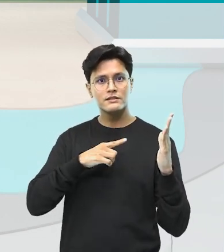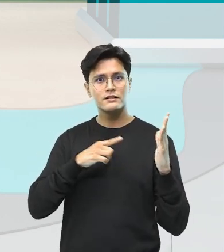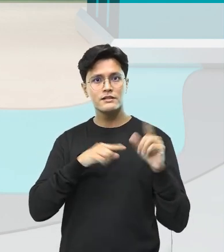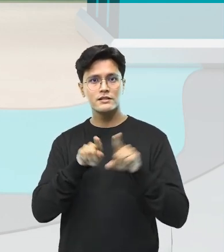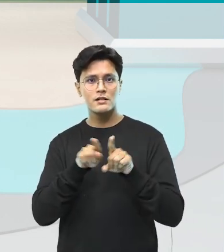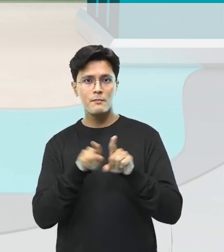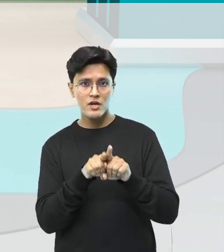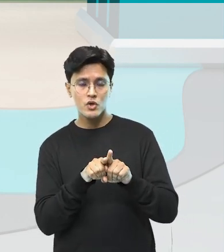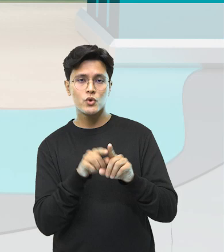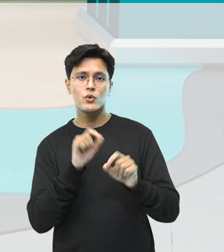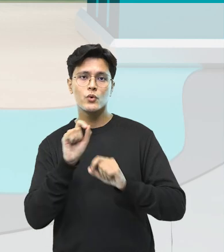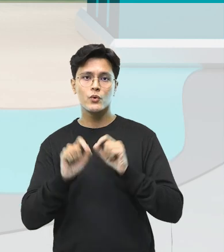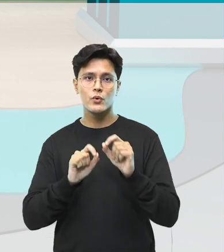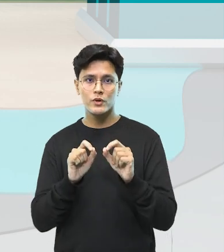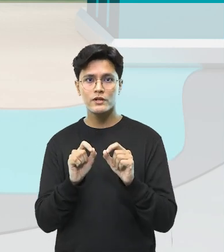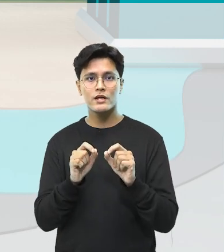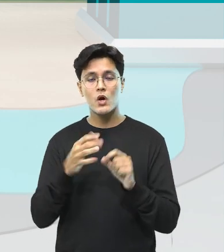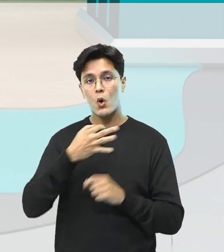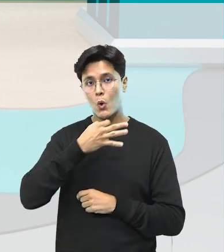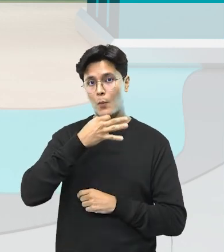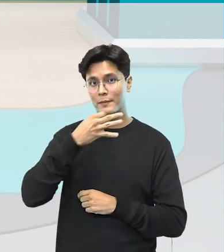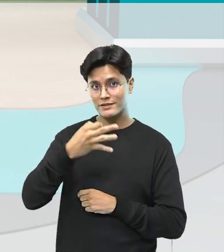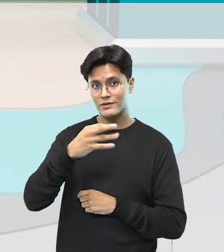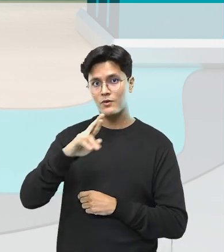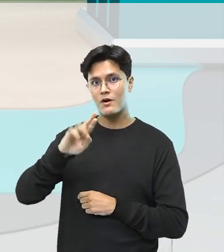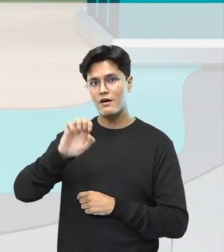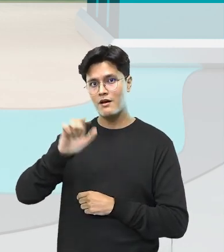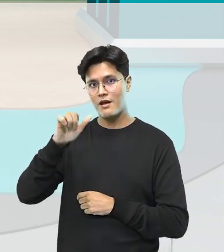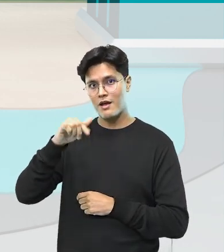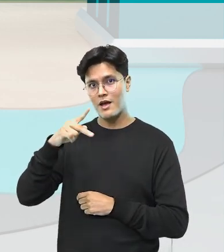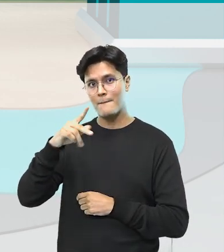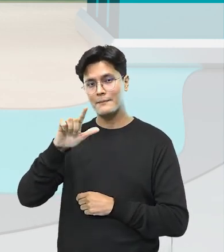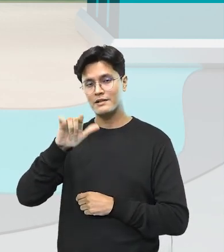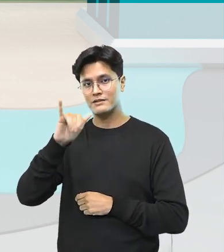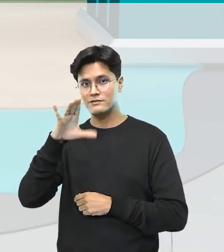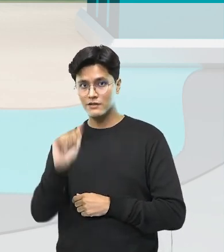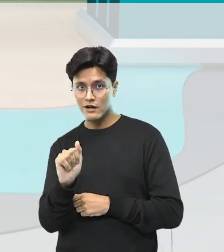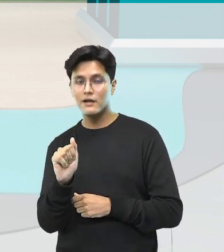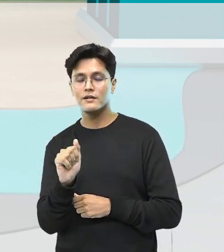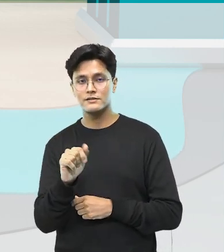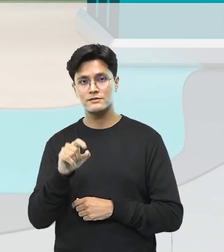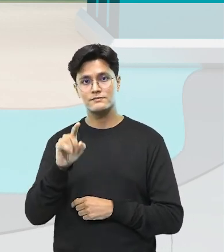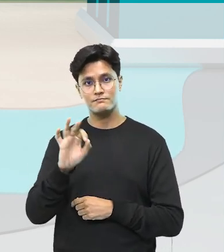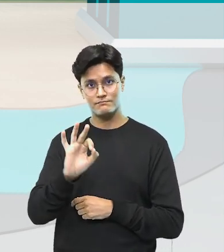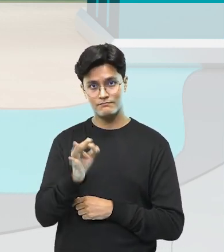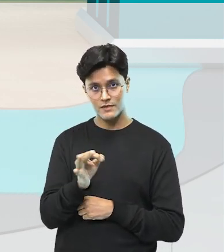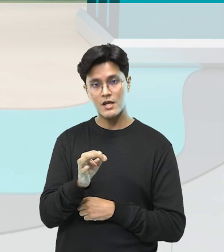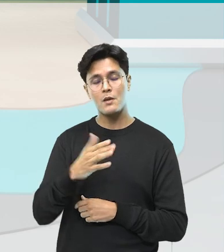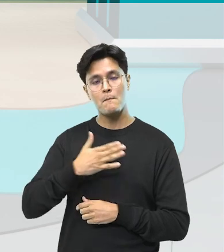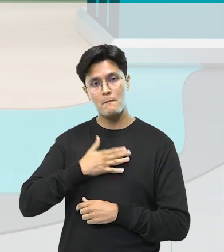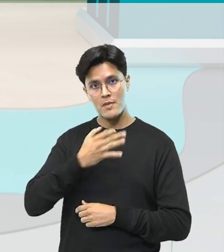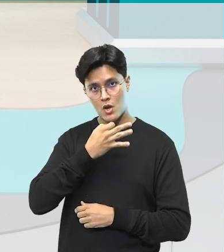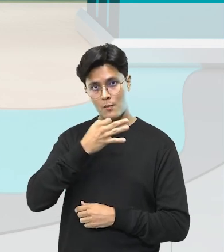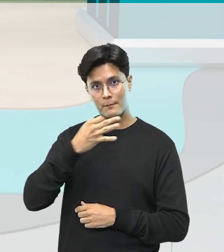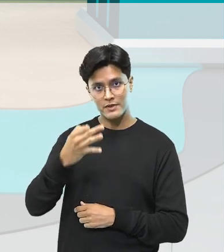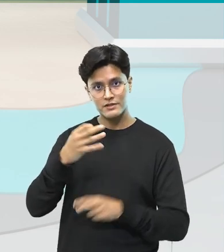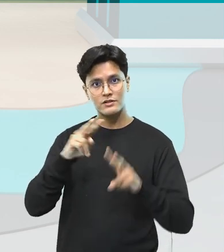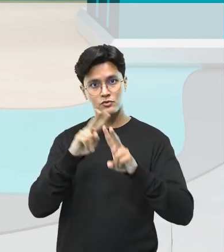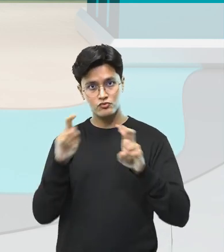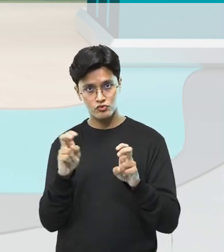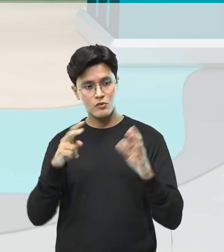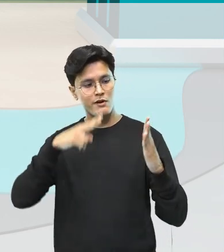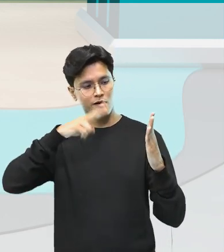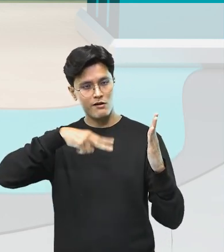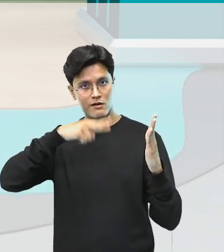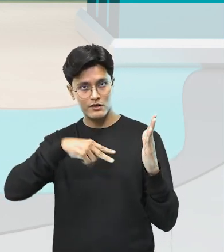que seria a minha opinião, né? Seria ali o meu comentário sobre aquela situação que eu acabei